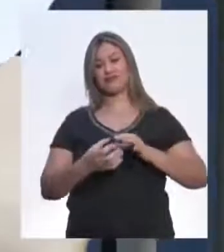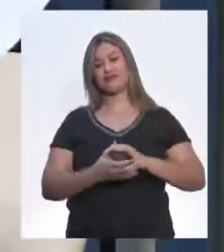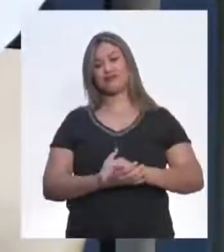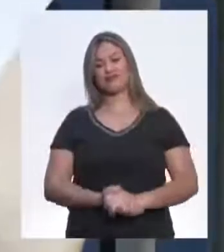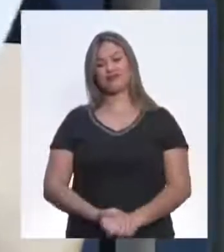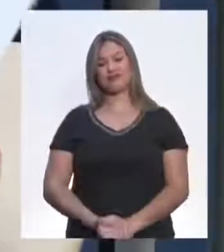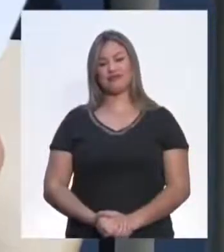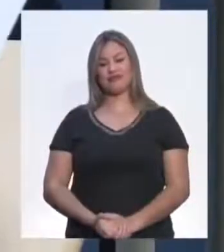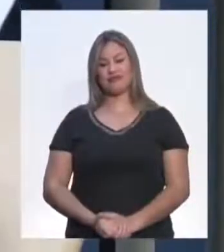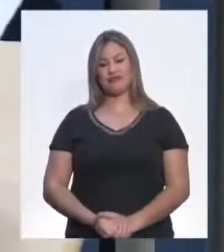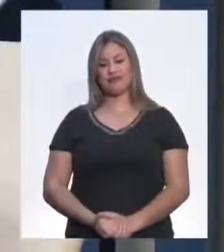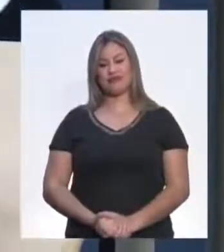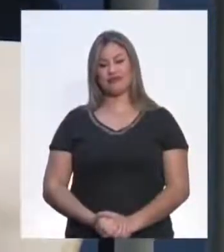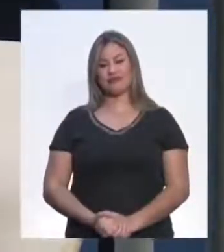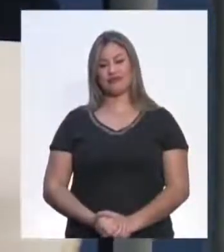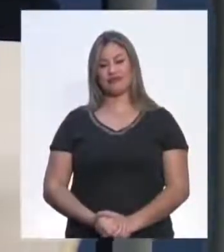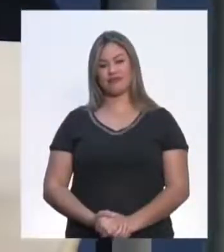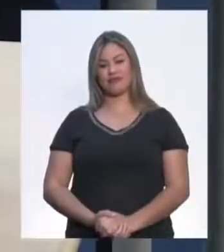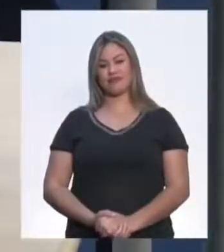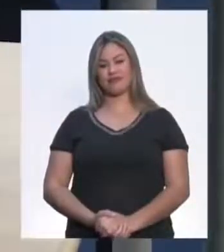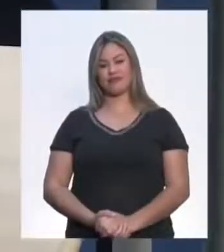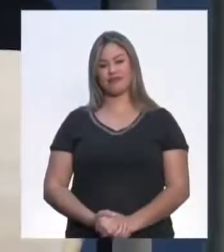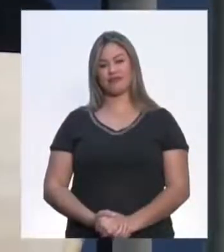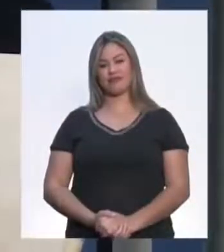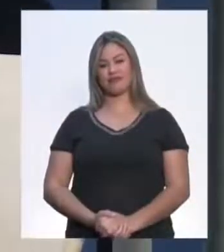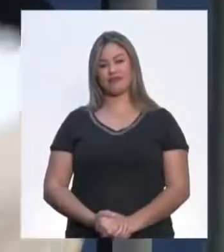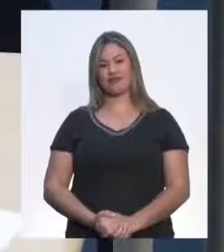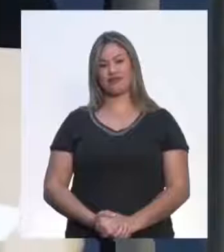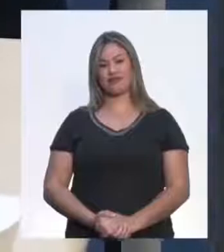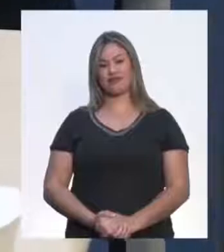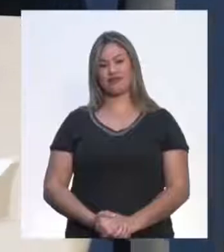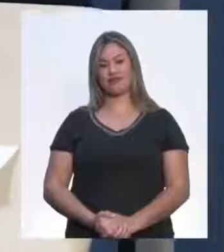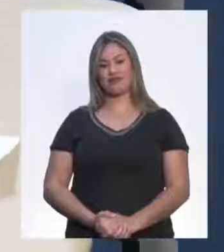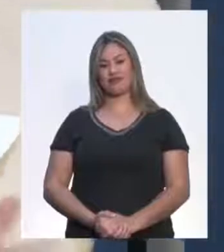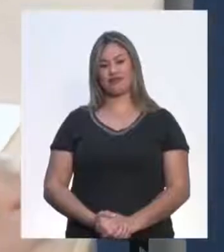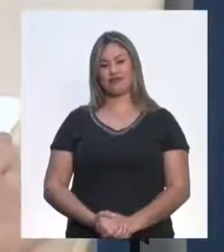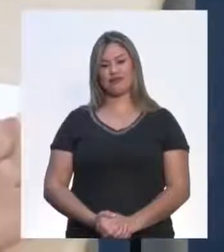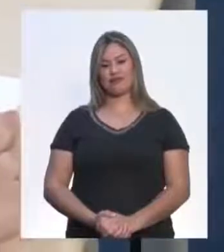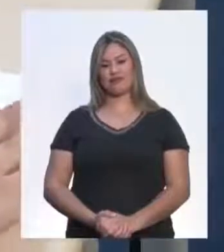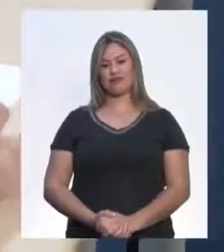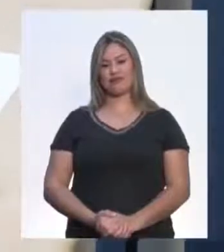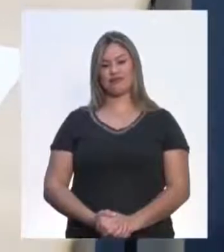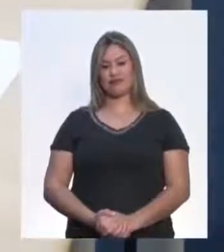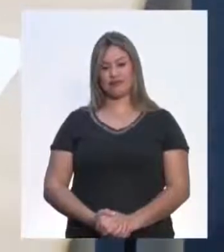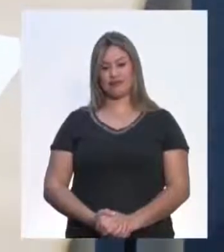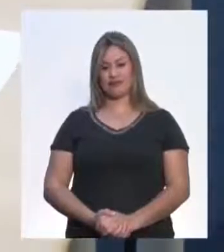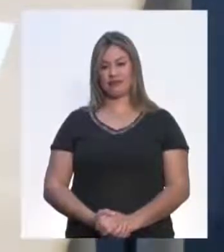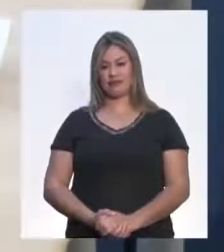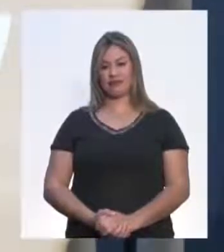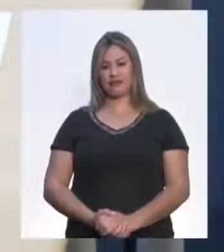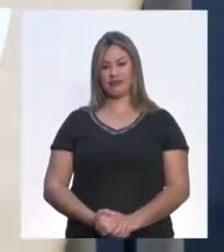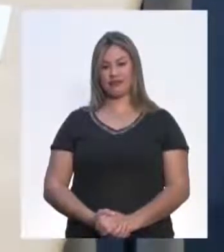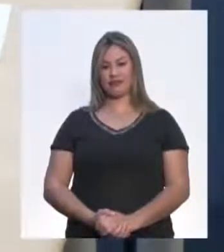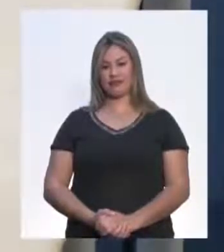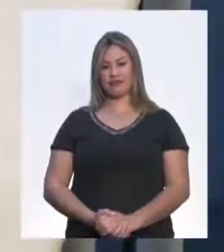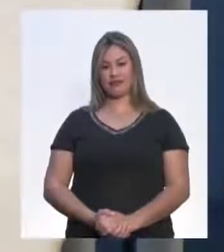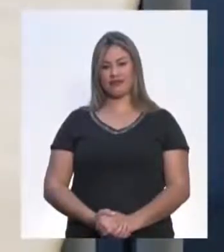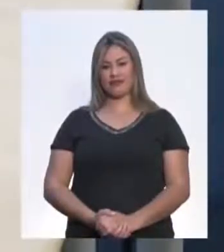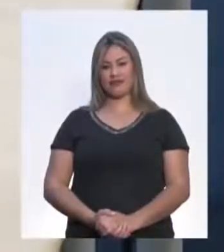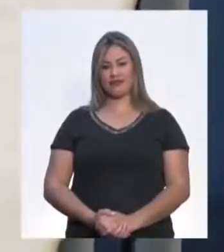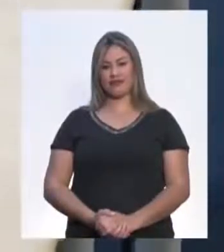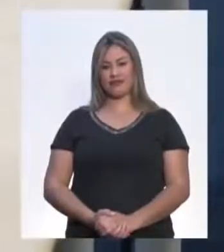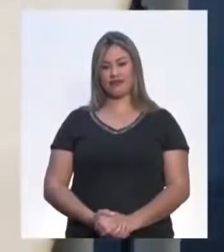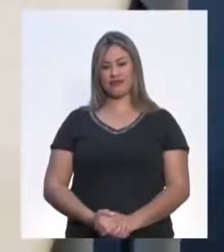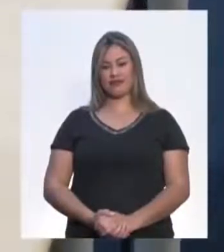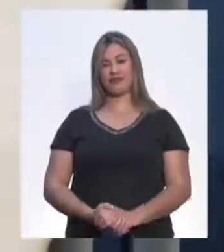aqui, ó. Você fez um triângulo, faz a dobra, né? Ó, se vocês conseguirem acompanhar comigo. Então, eu construí aqui,